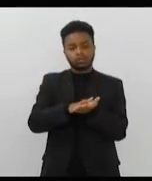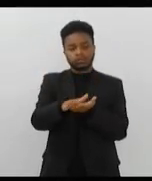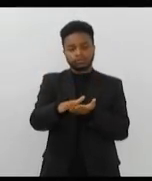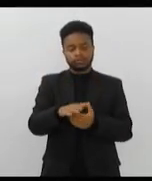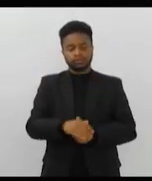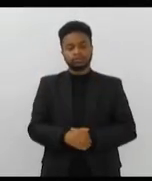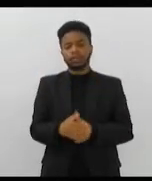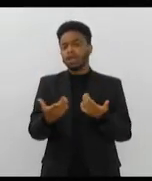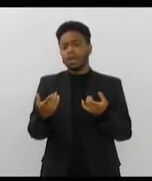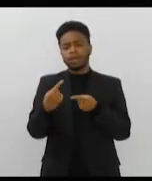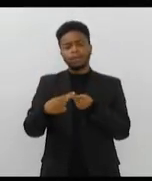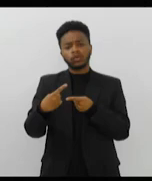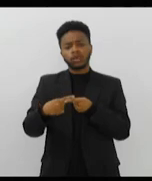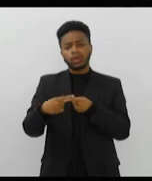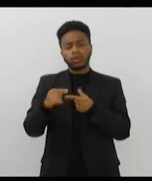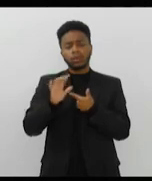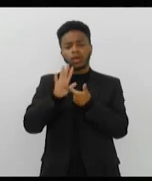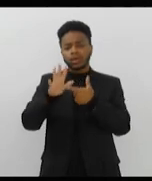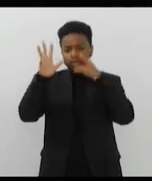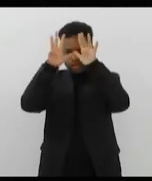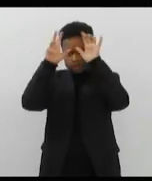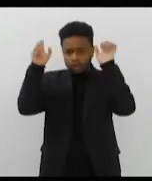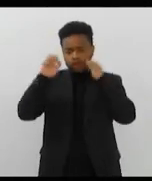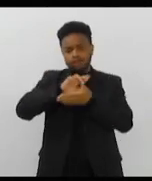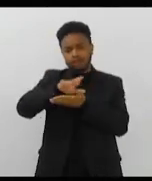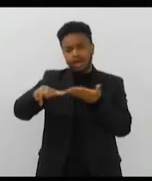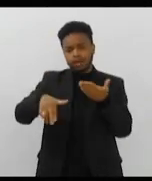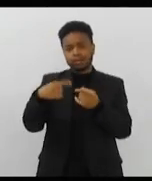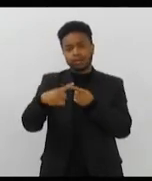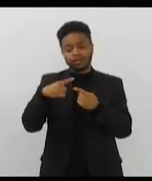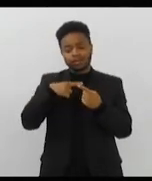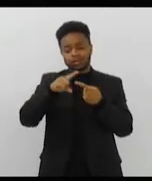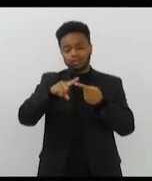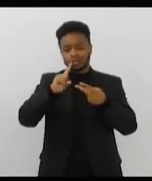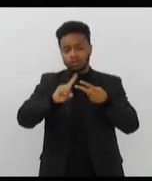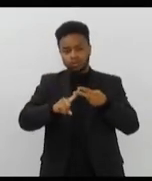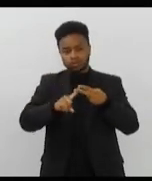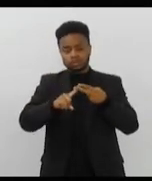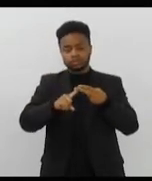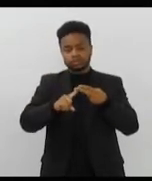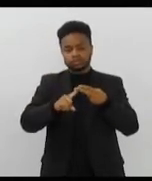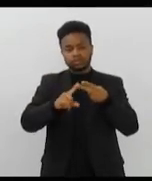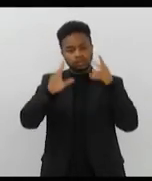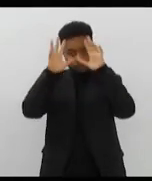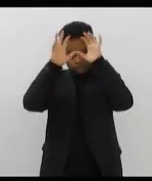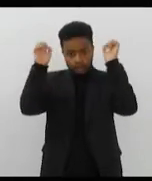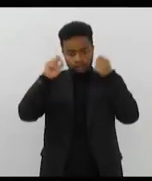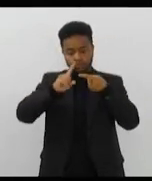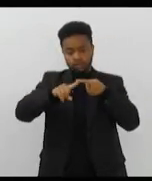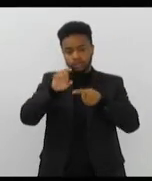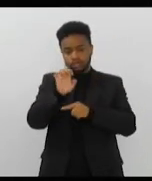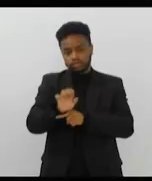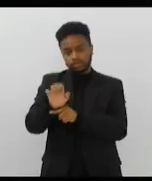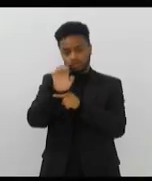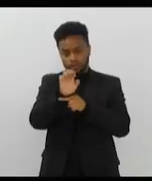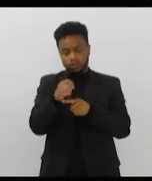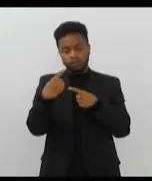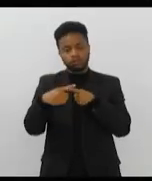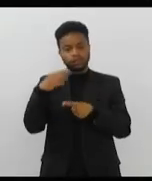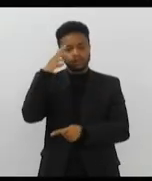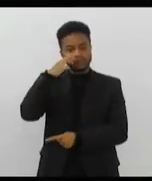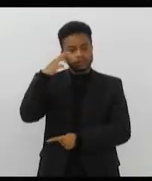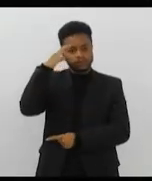por que está tribunais de contas no plural? Porque são dois tribunais de contas. O do Estado, que